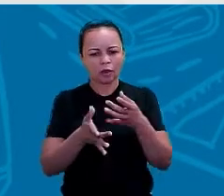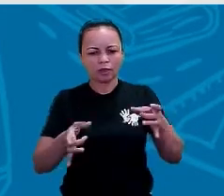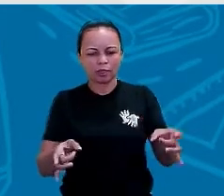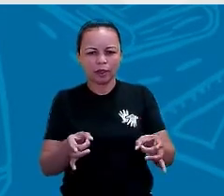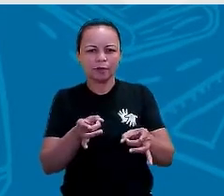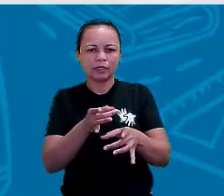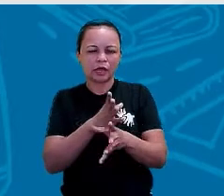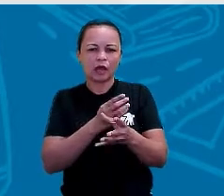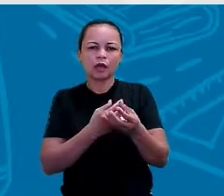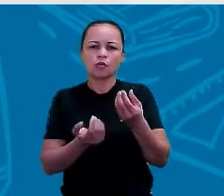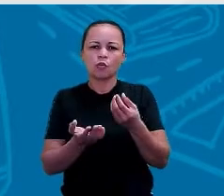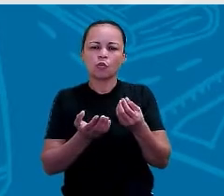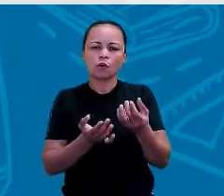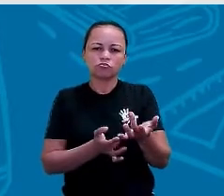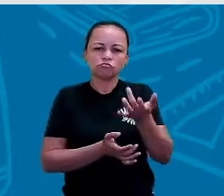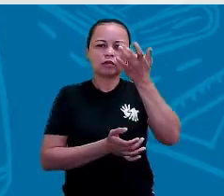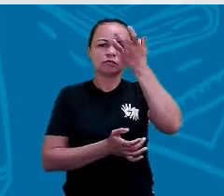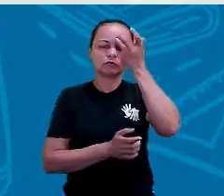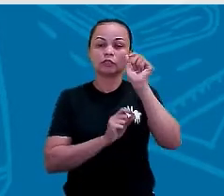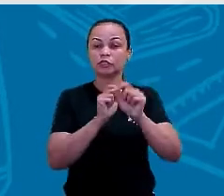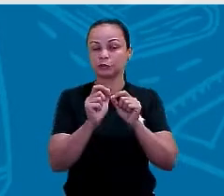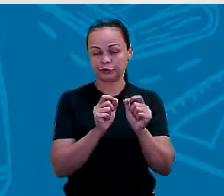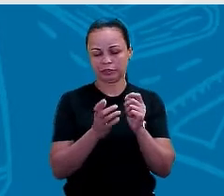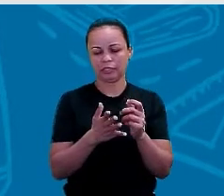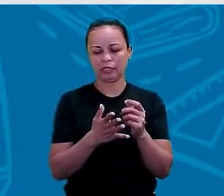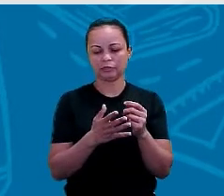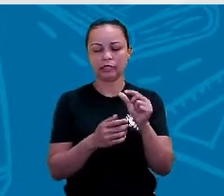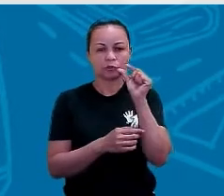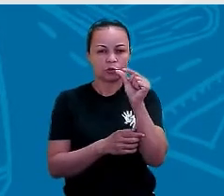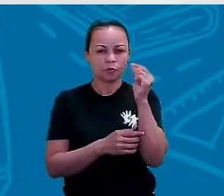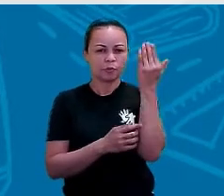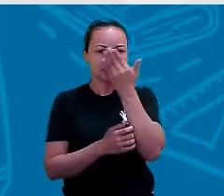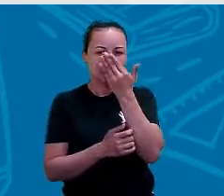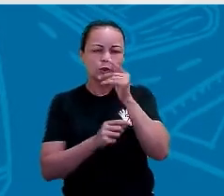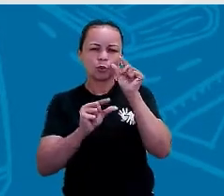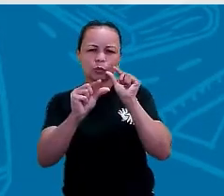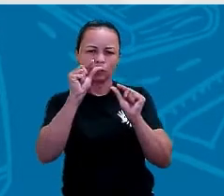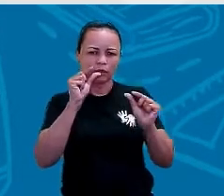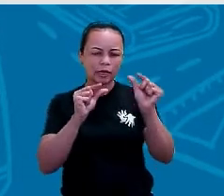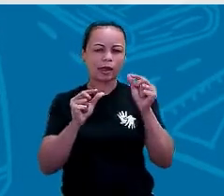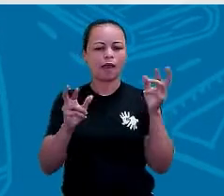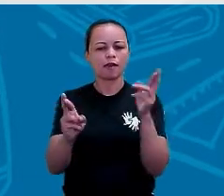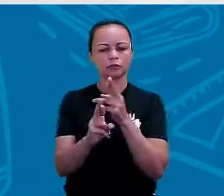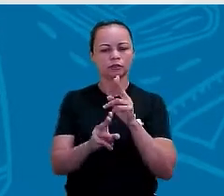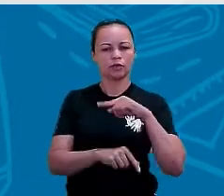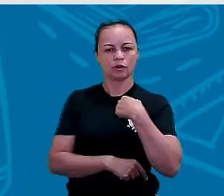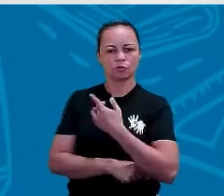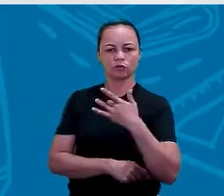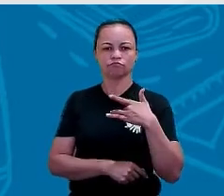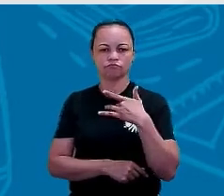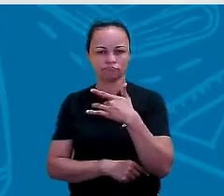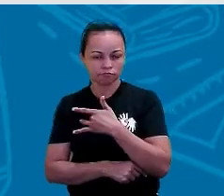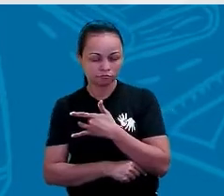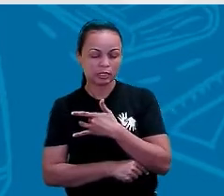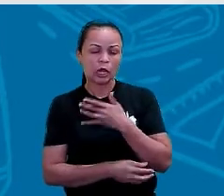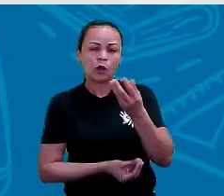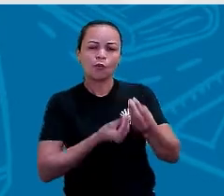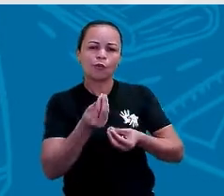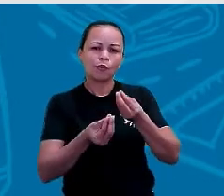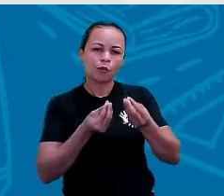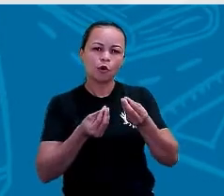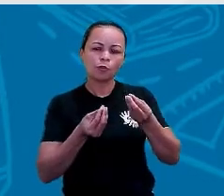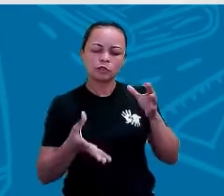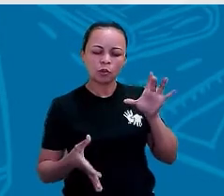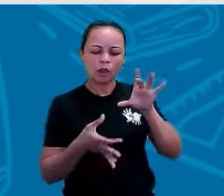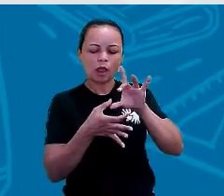nosso raciocínio acerca dos micro-organismos relacionados com a nossa saúde e de como eles estão associados